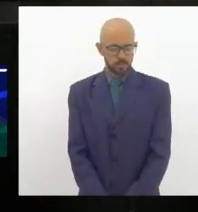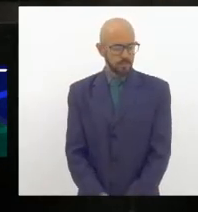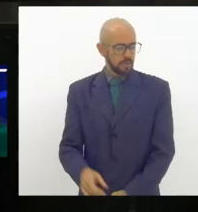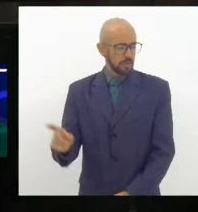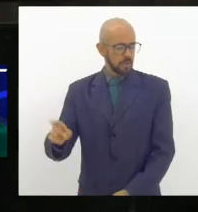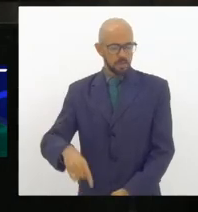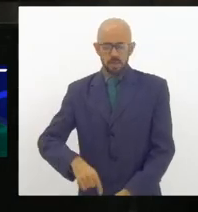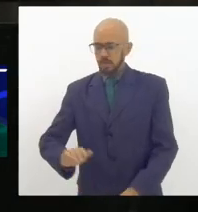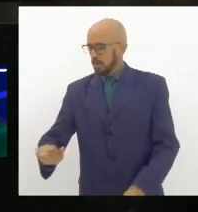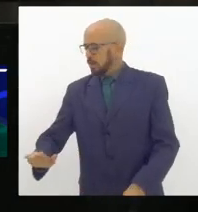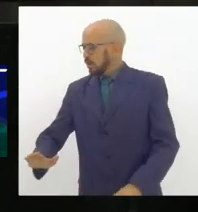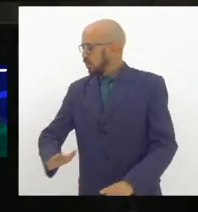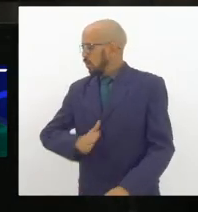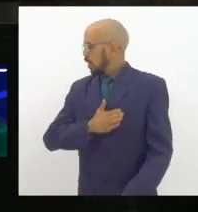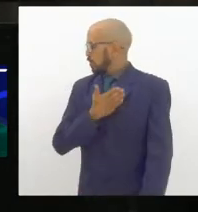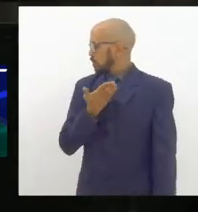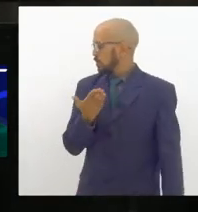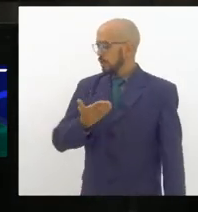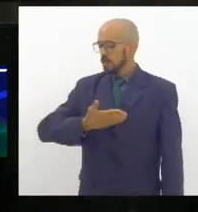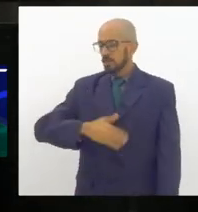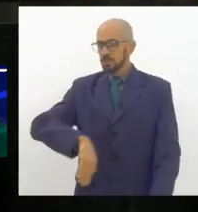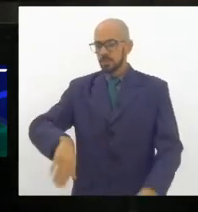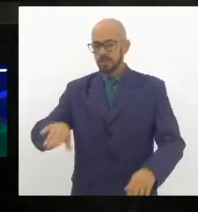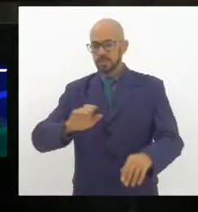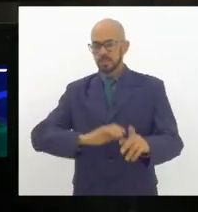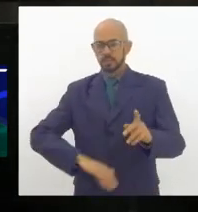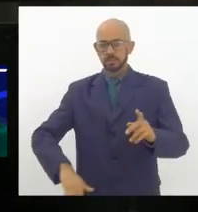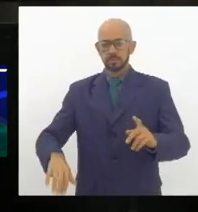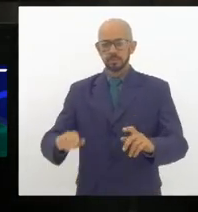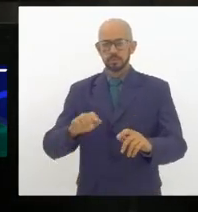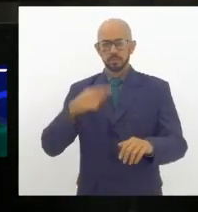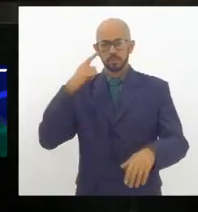escândalo por dia de semana